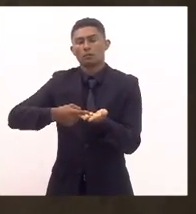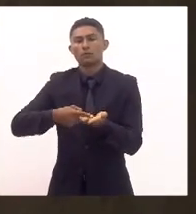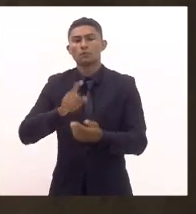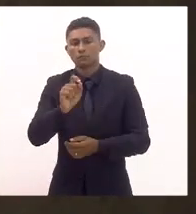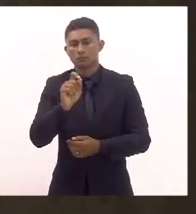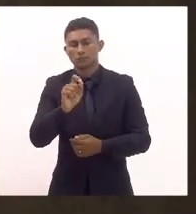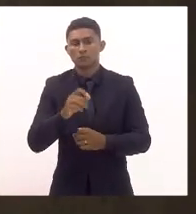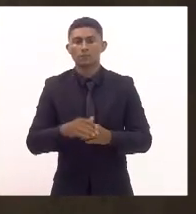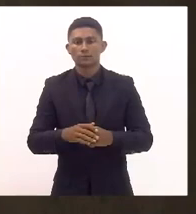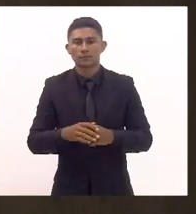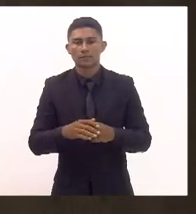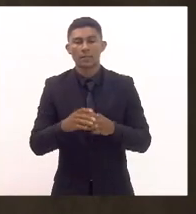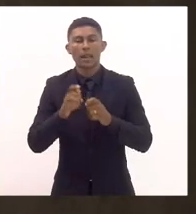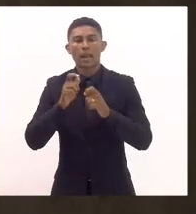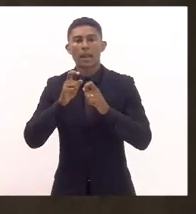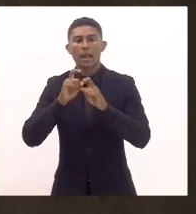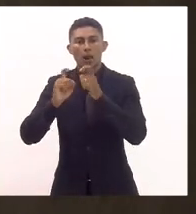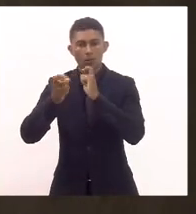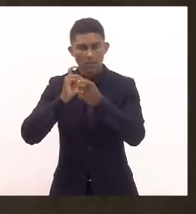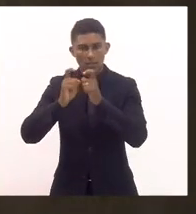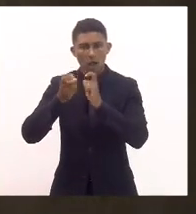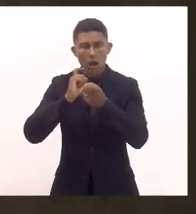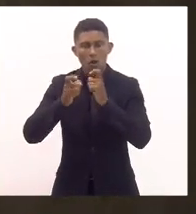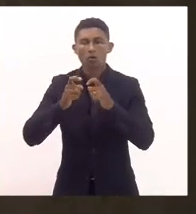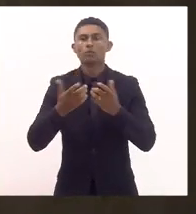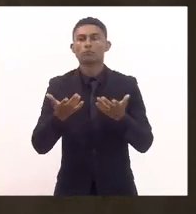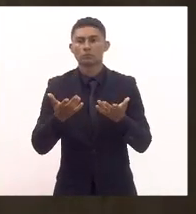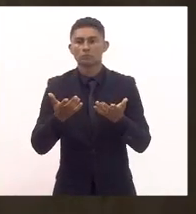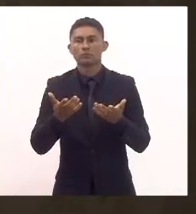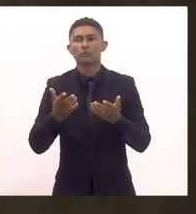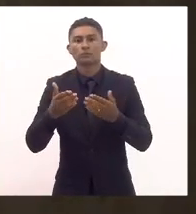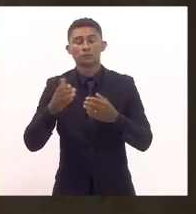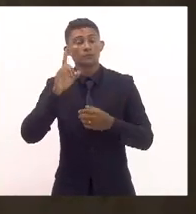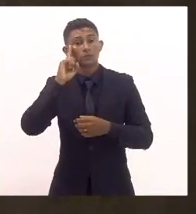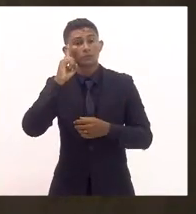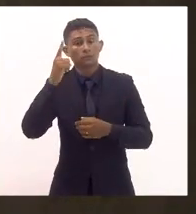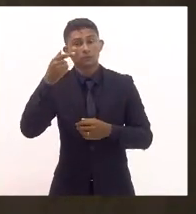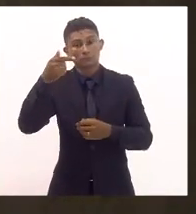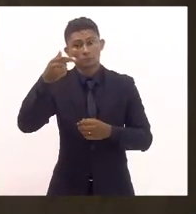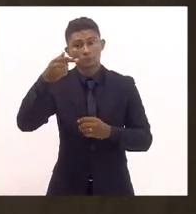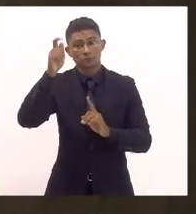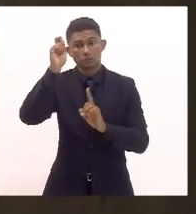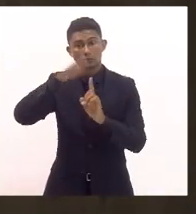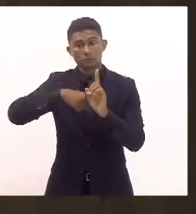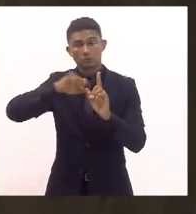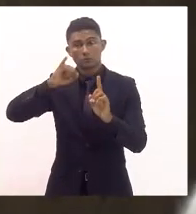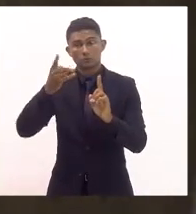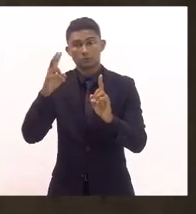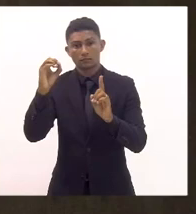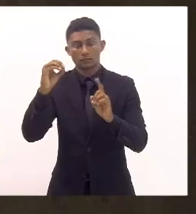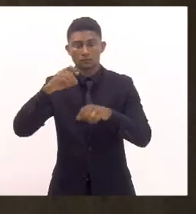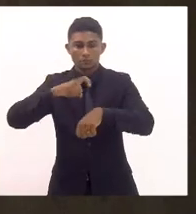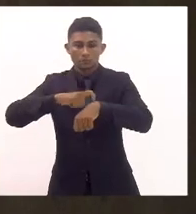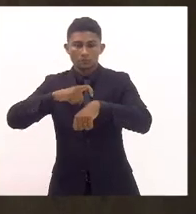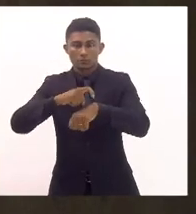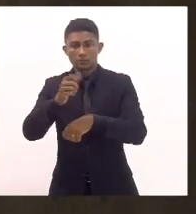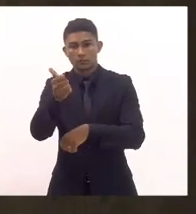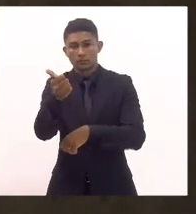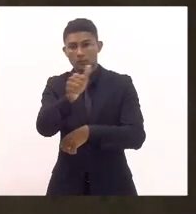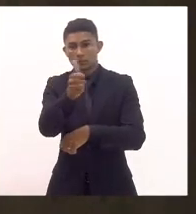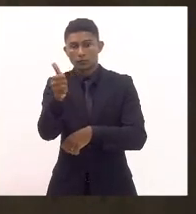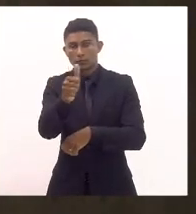mesa de negociação Então essa mesa tá marcada por dia sete do seis as 11 horas